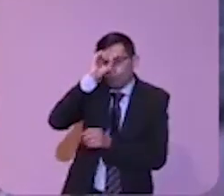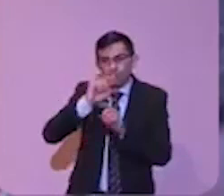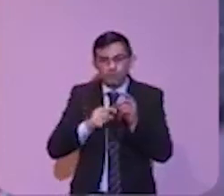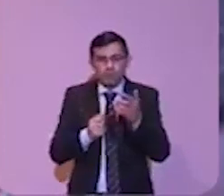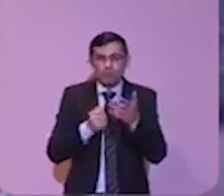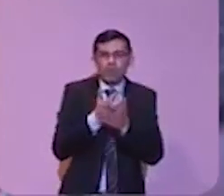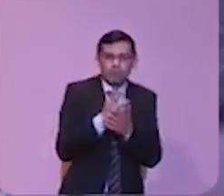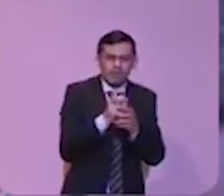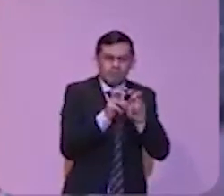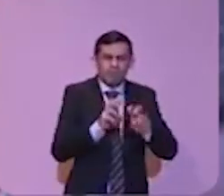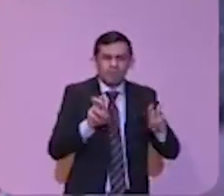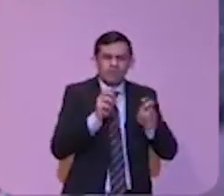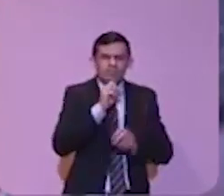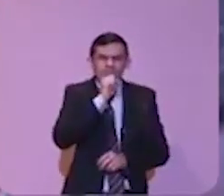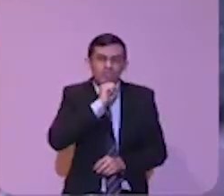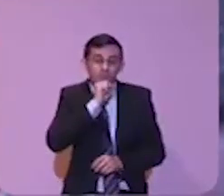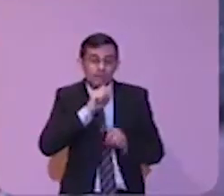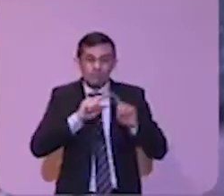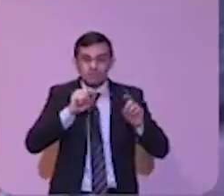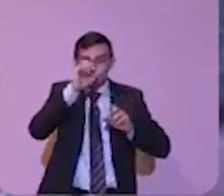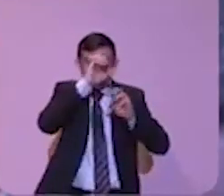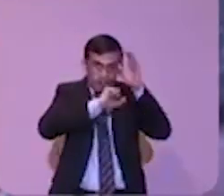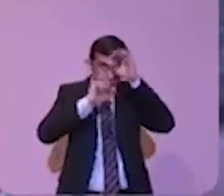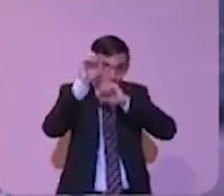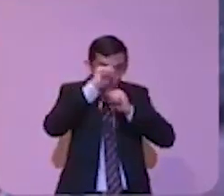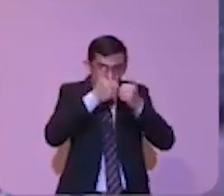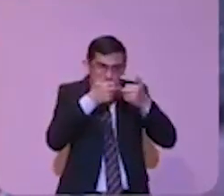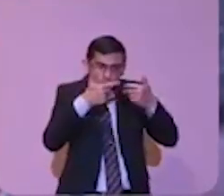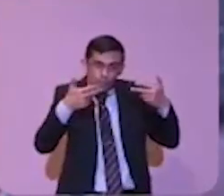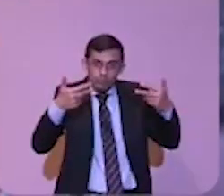um computador bem velhinho, mas eu queria aprender a mexer nos